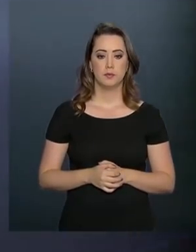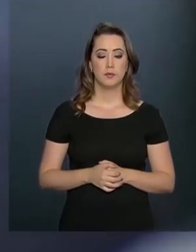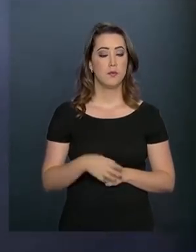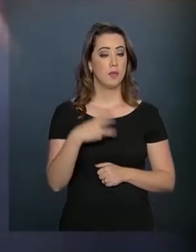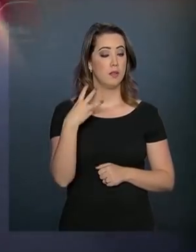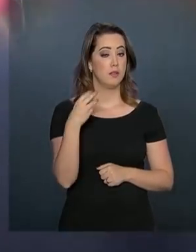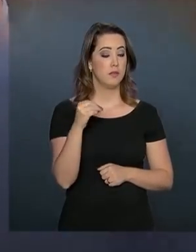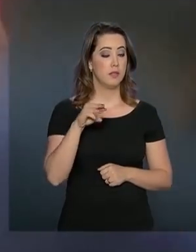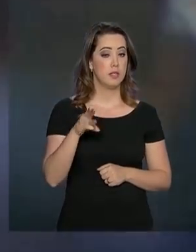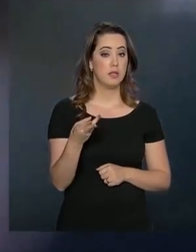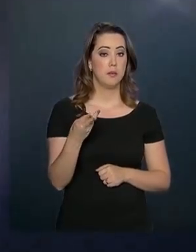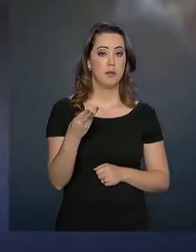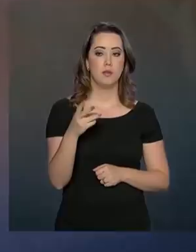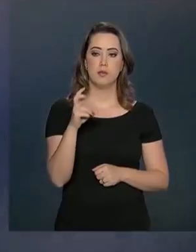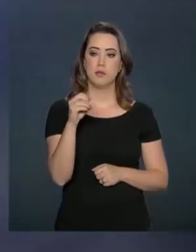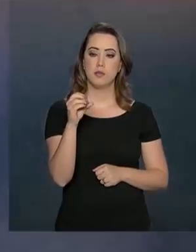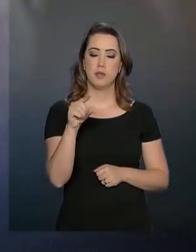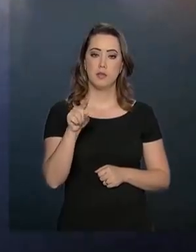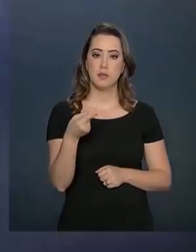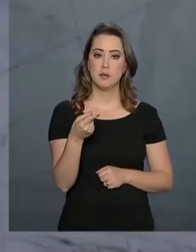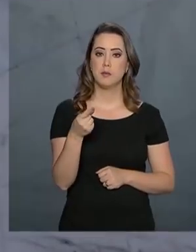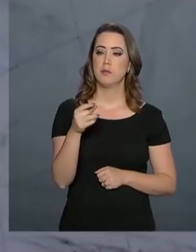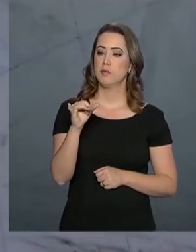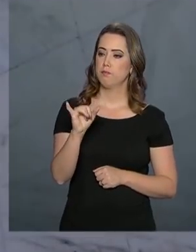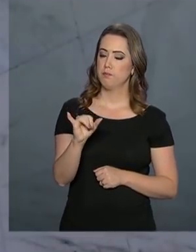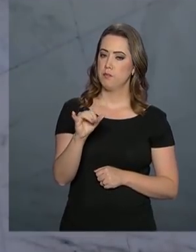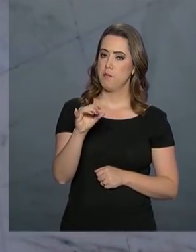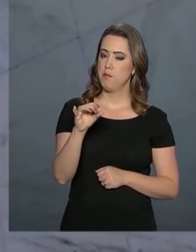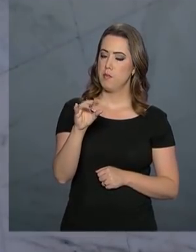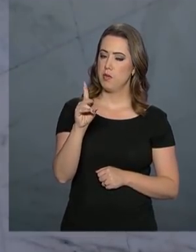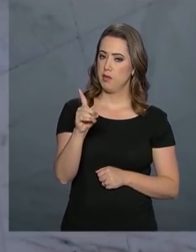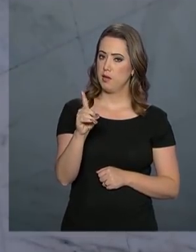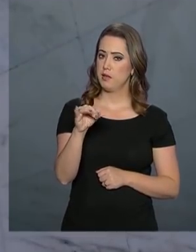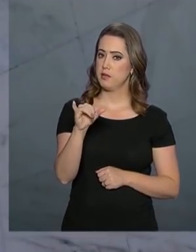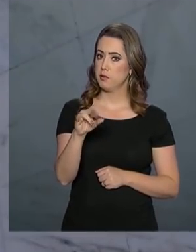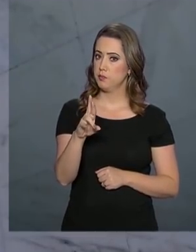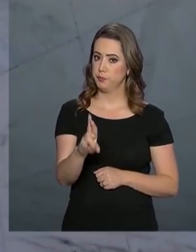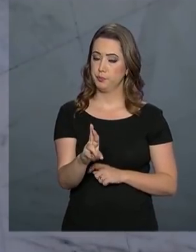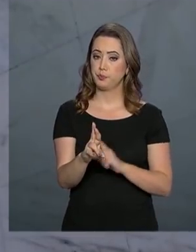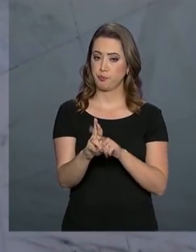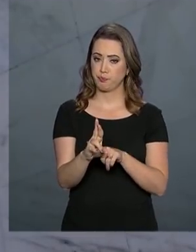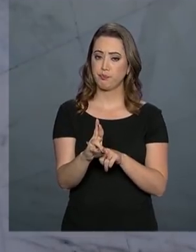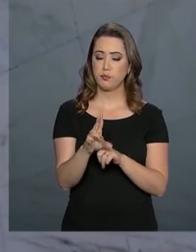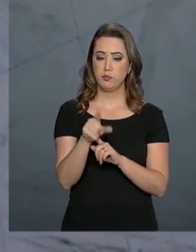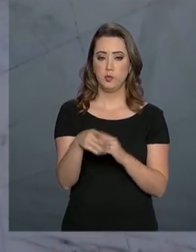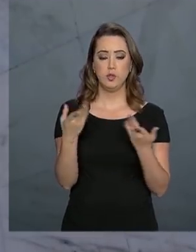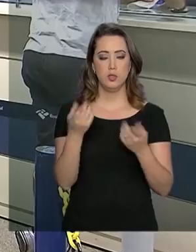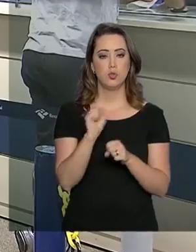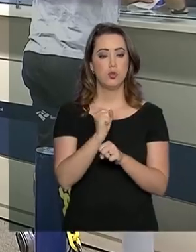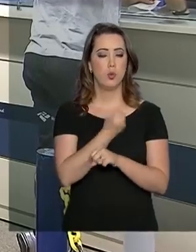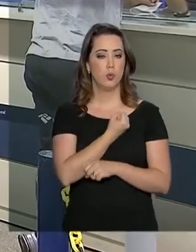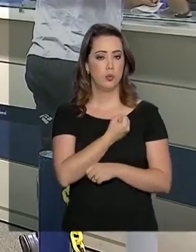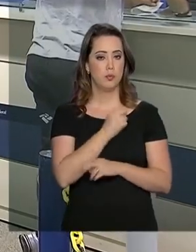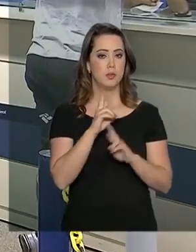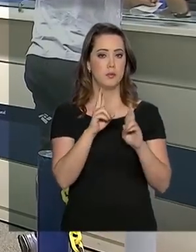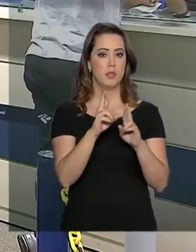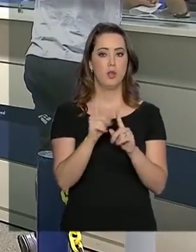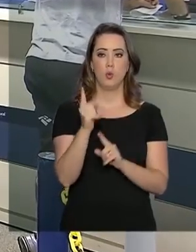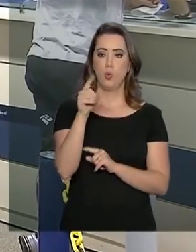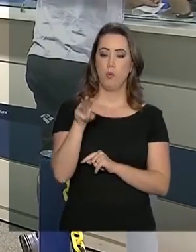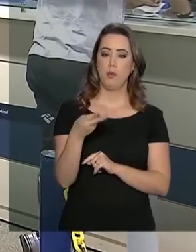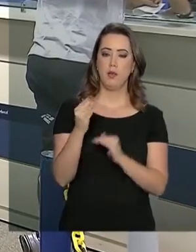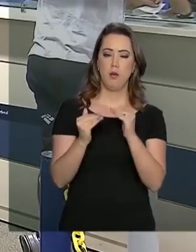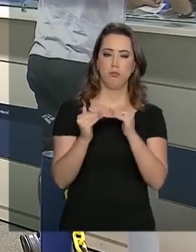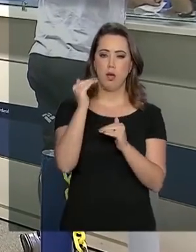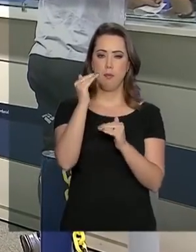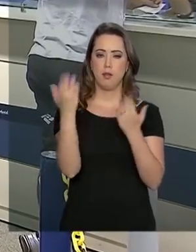30 milhões e 500 mil declarações. Este é o número esperado pela Receita Federal este ano. 1 milhão a mais do